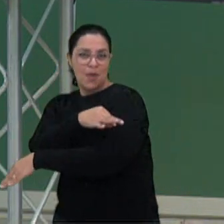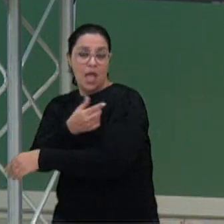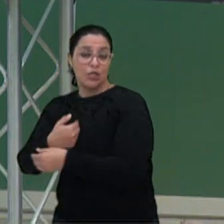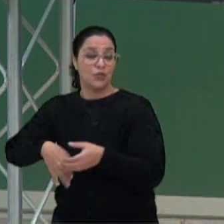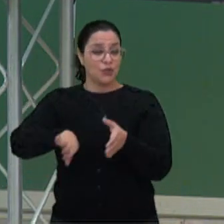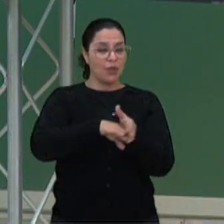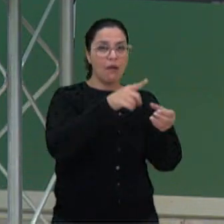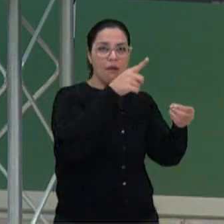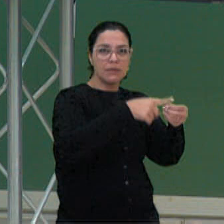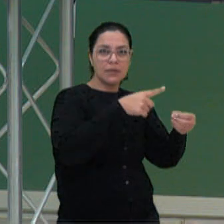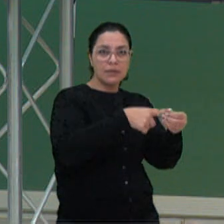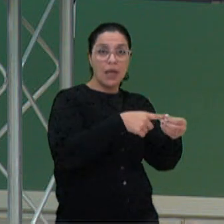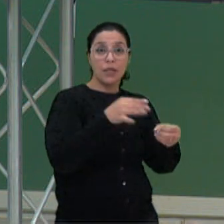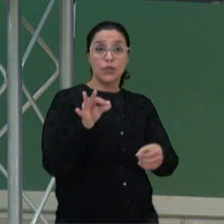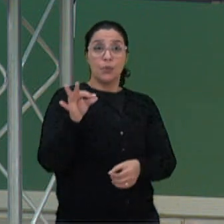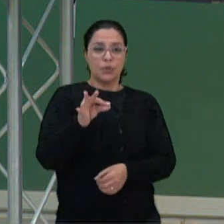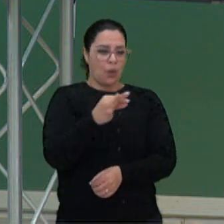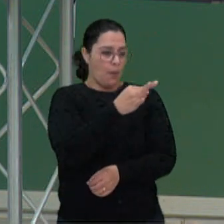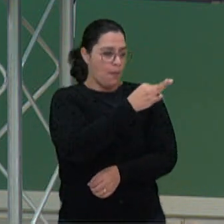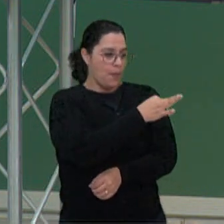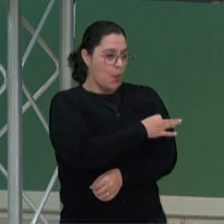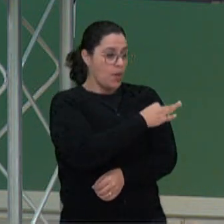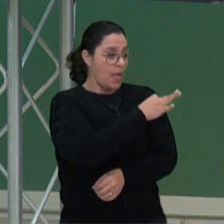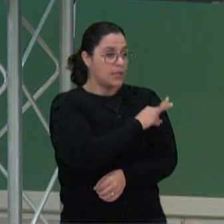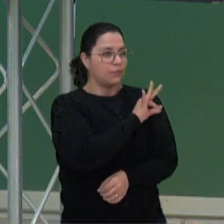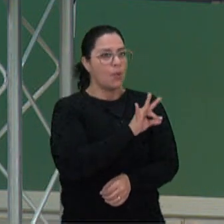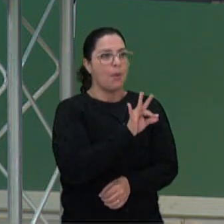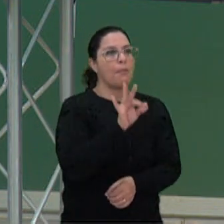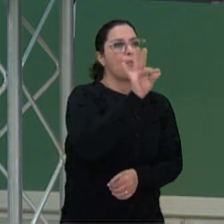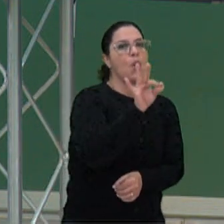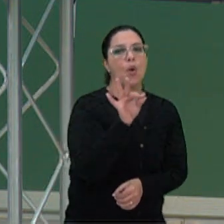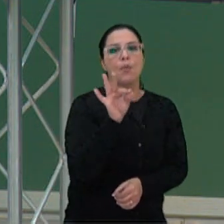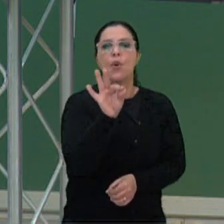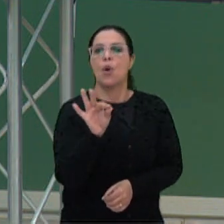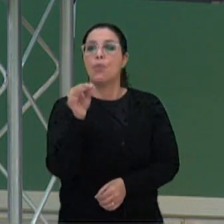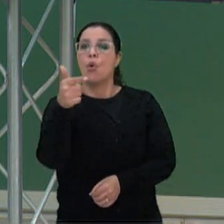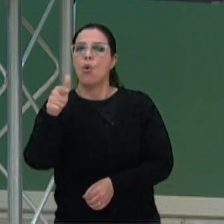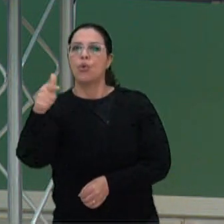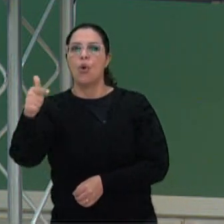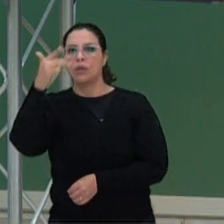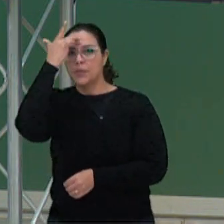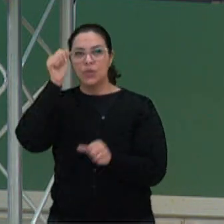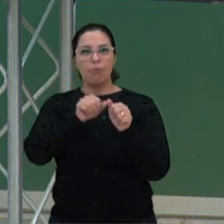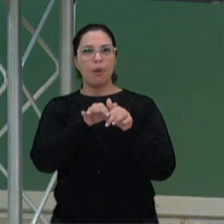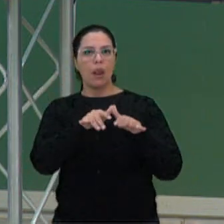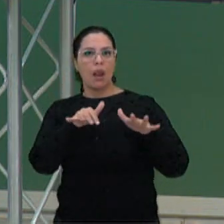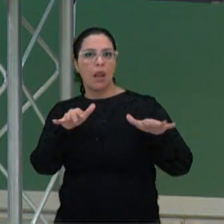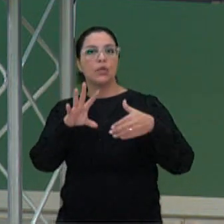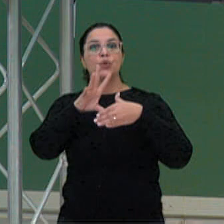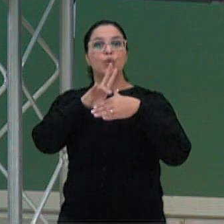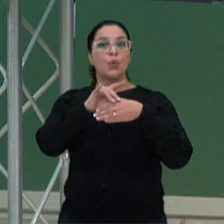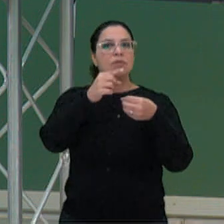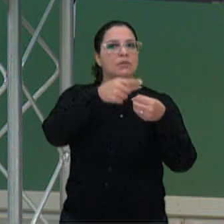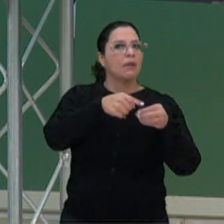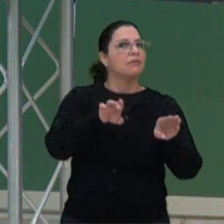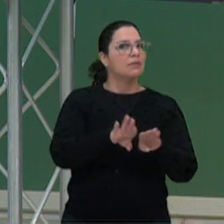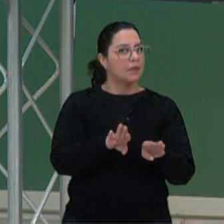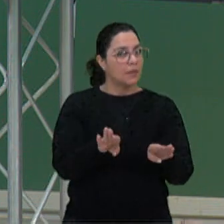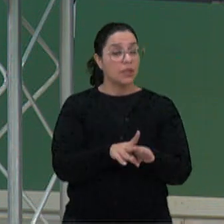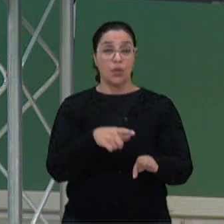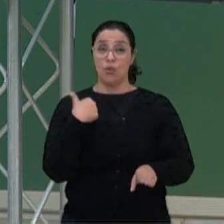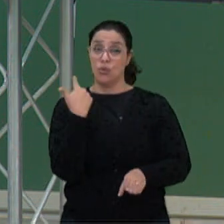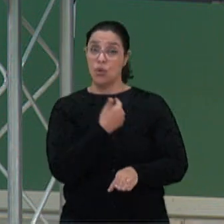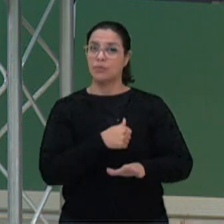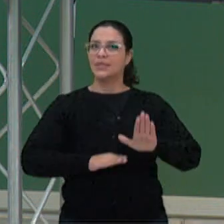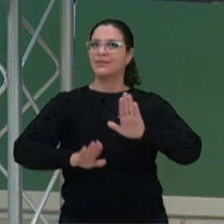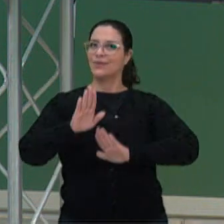meio urbano, seja picada pelo Aedes aegypti, o Aedes se contamina e começa a disseminar essa doença pela cidade. Então, a gente